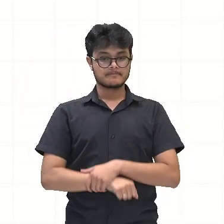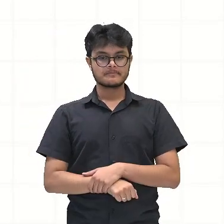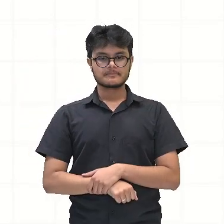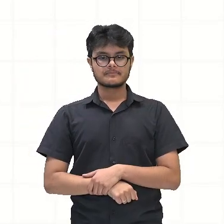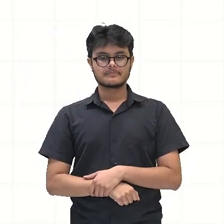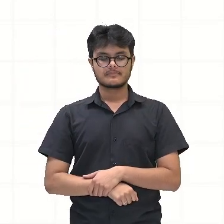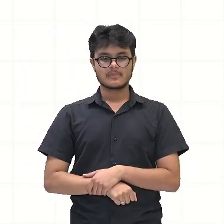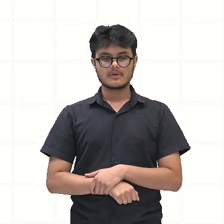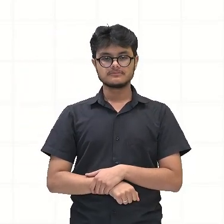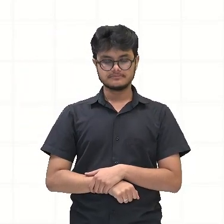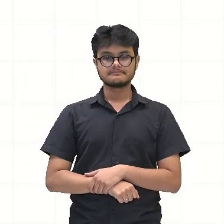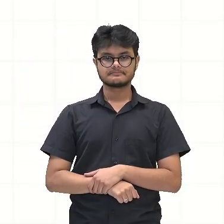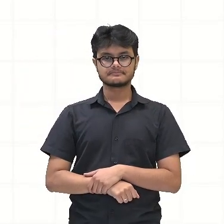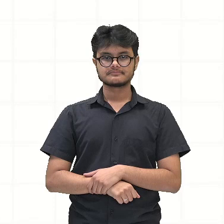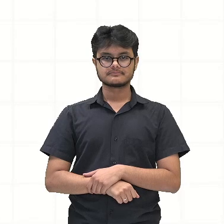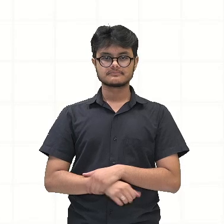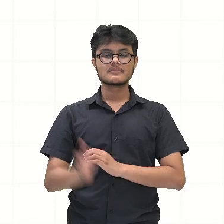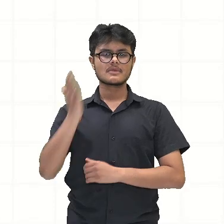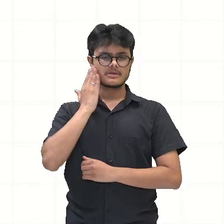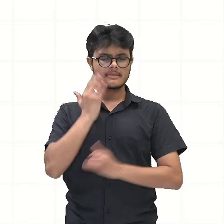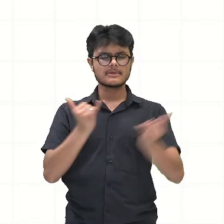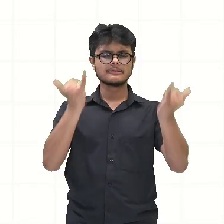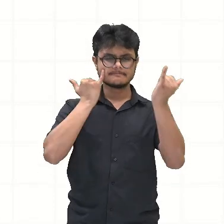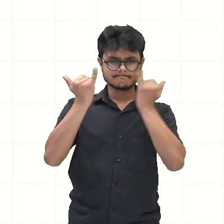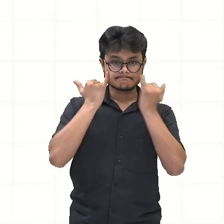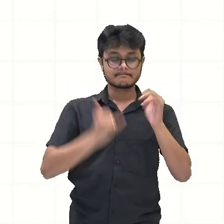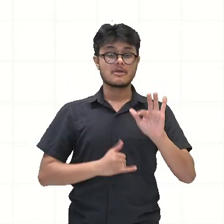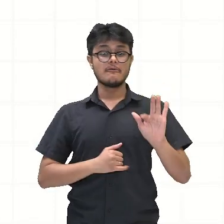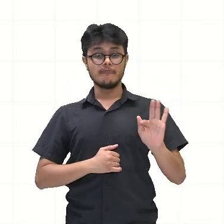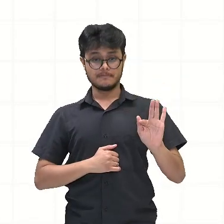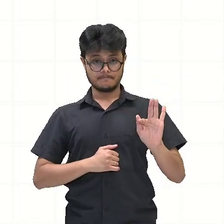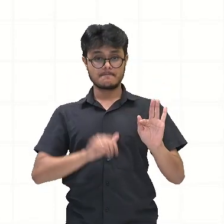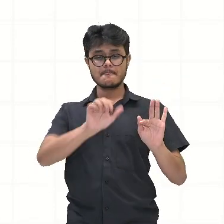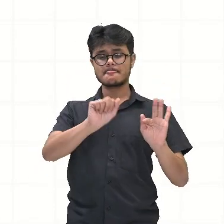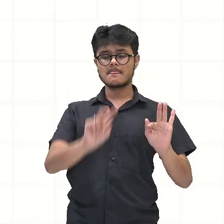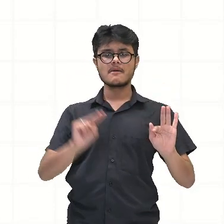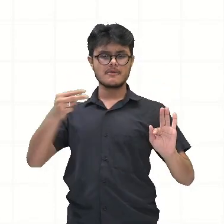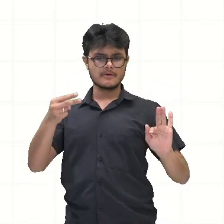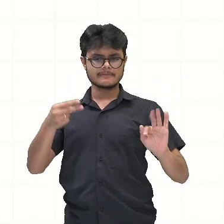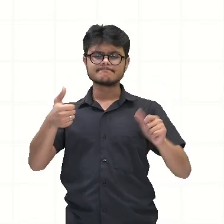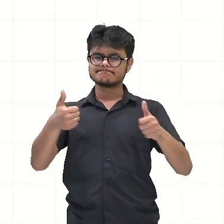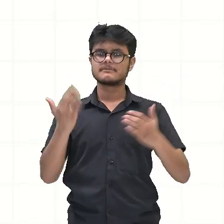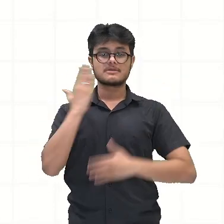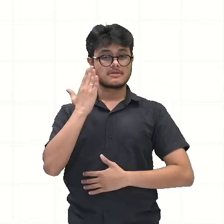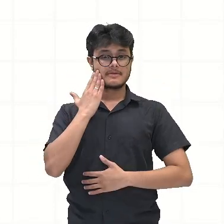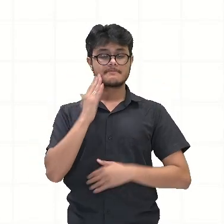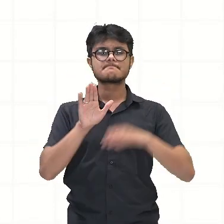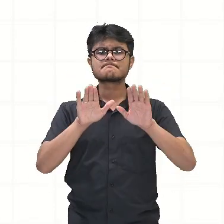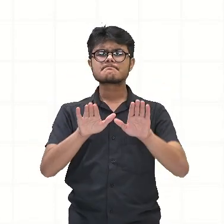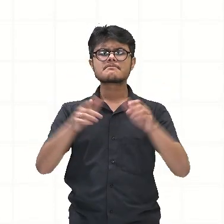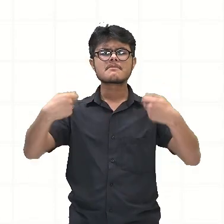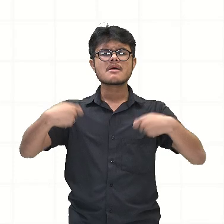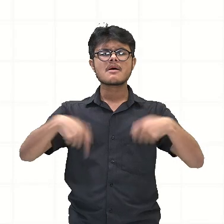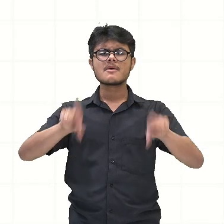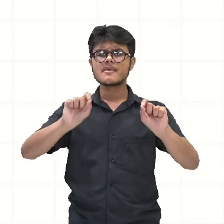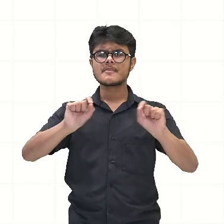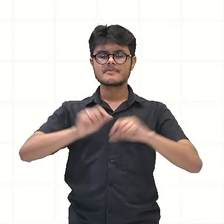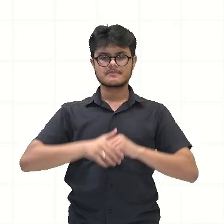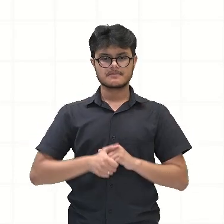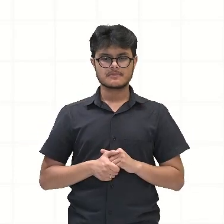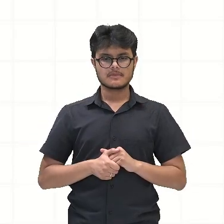Então, considerando uma função quadrática da forma que a gente já definiu, né, inicialmente, o que é que eu vou ter que ocorrer? Eu vou